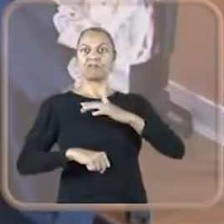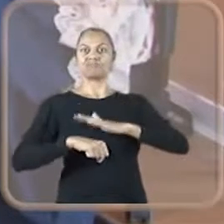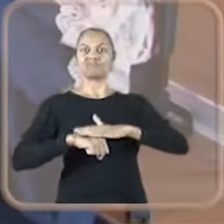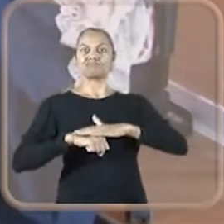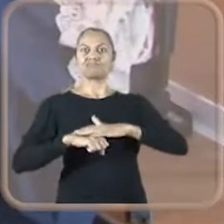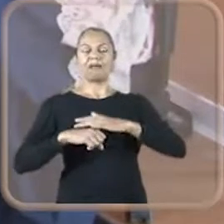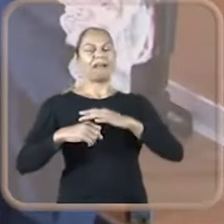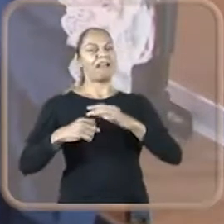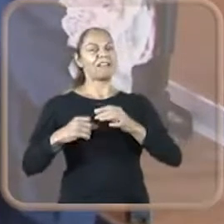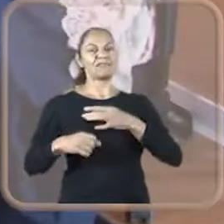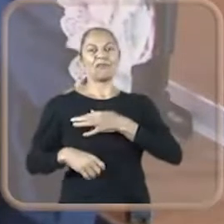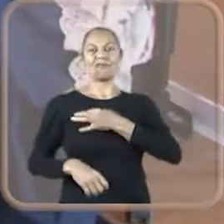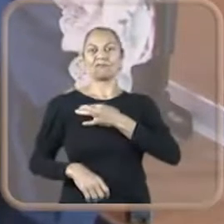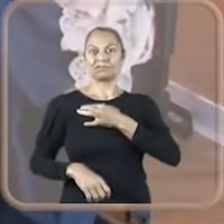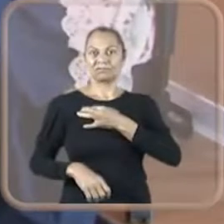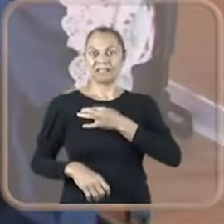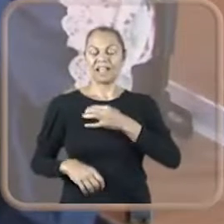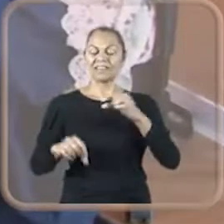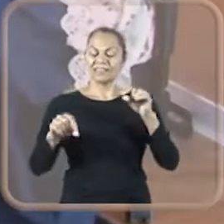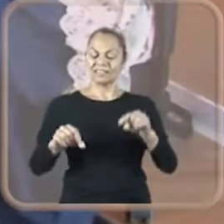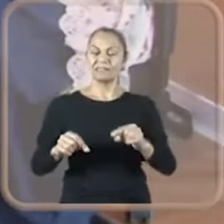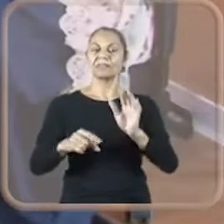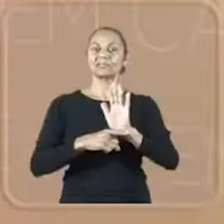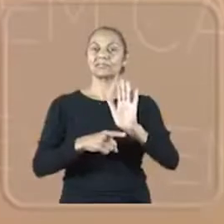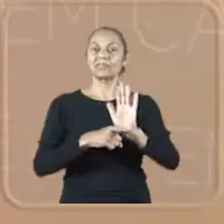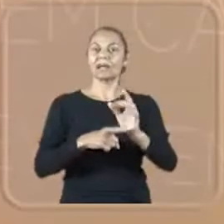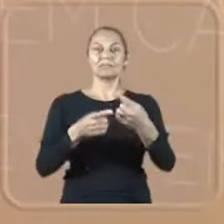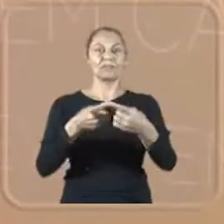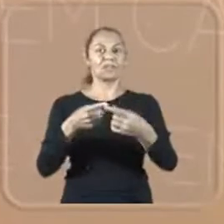juíza titular da Vara da Infância, eu estou aposentada para